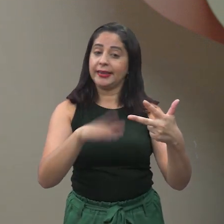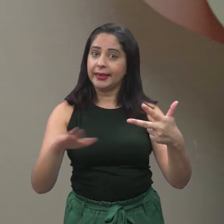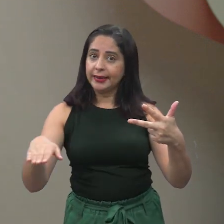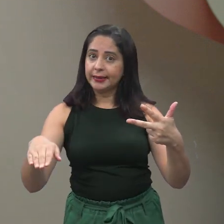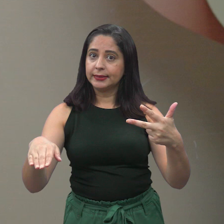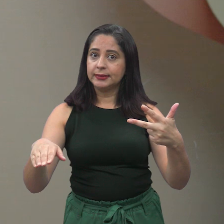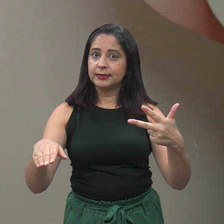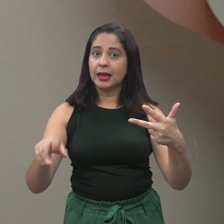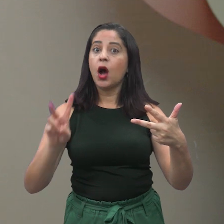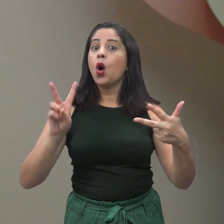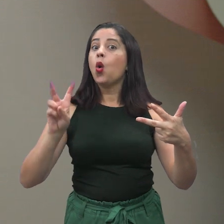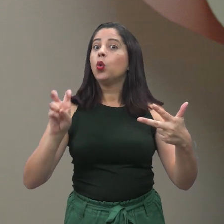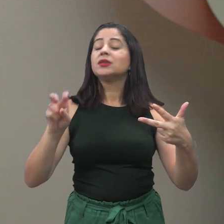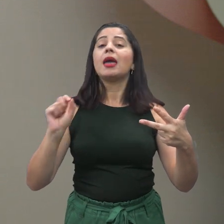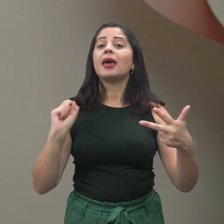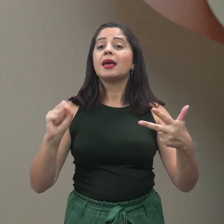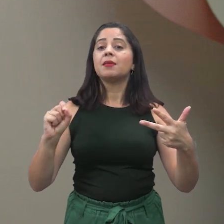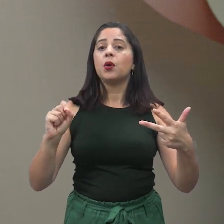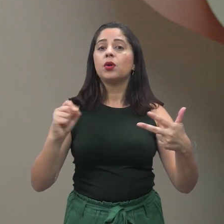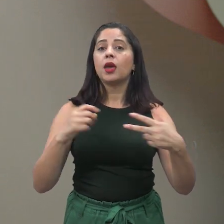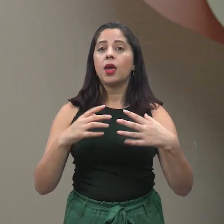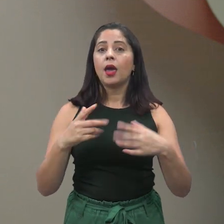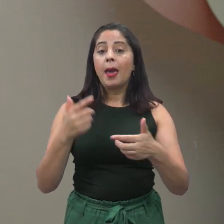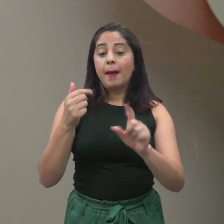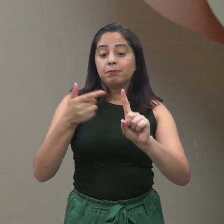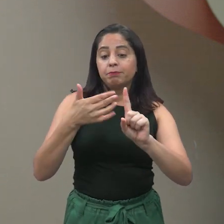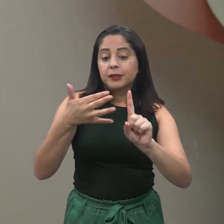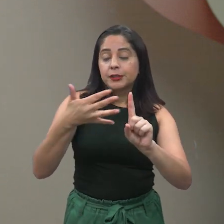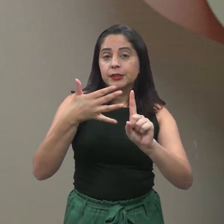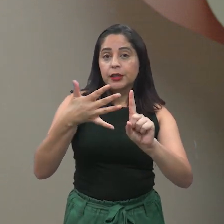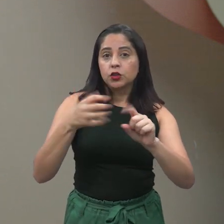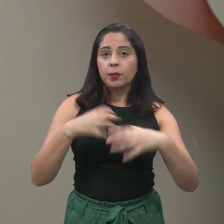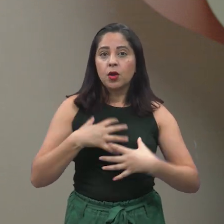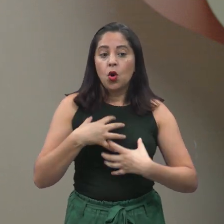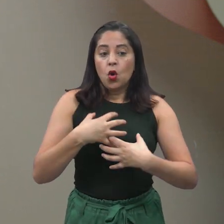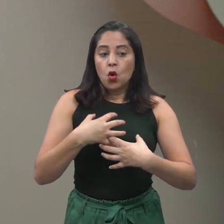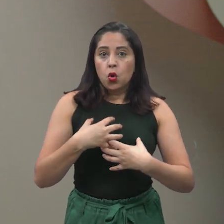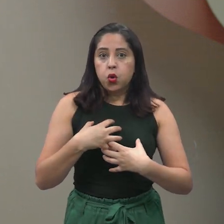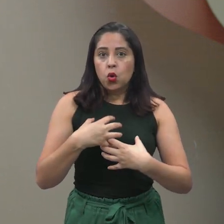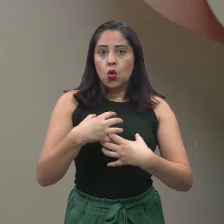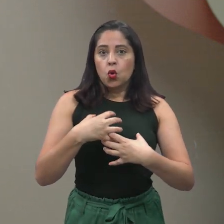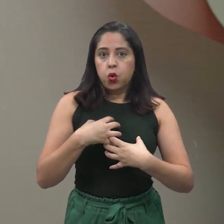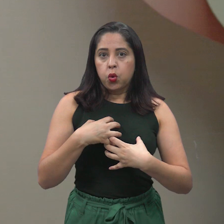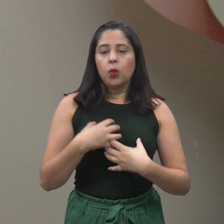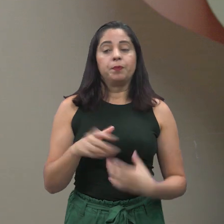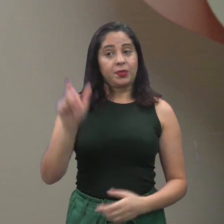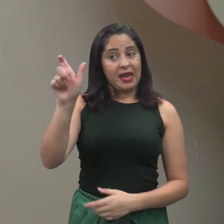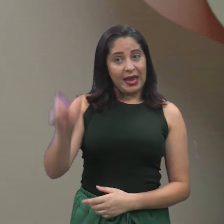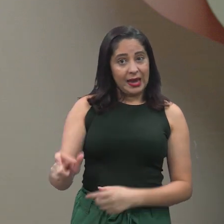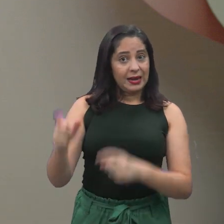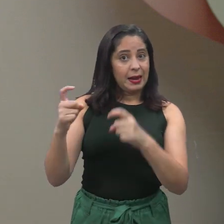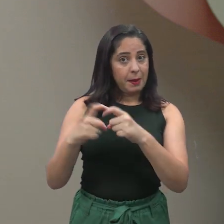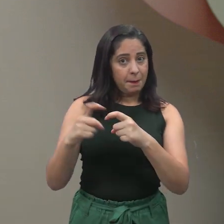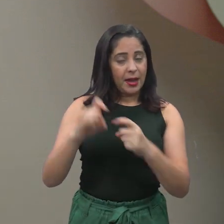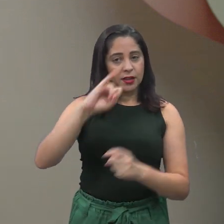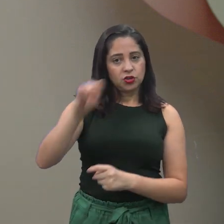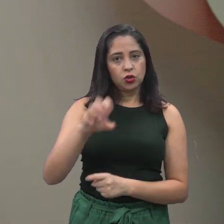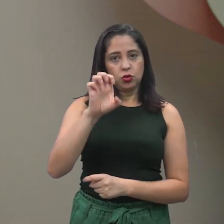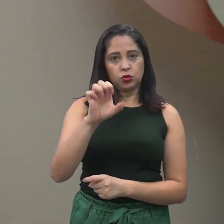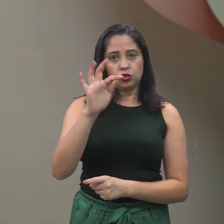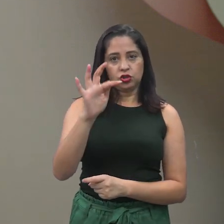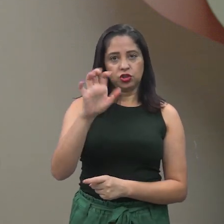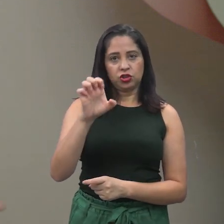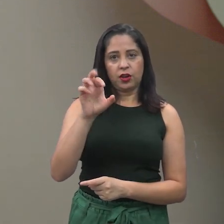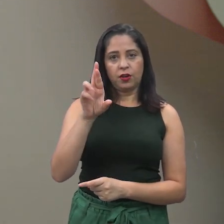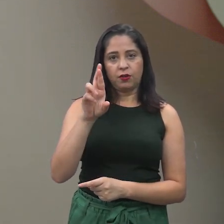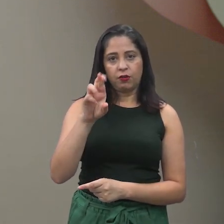as síndromes respiratórias da infância. O otorrino Jefferson Takehara é o convidado de hoje com dicas